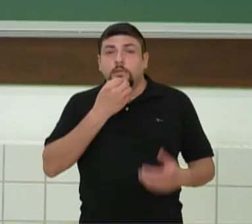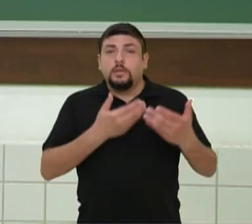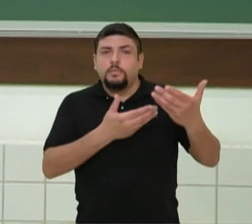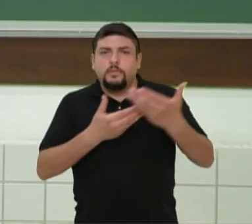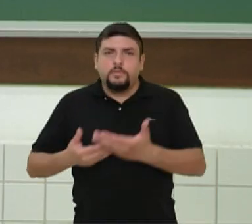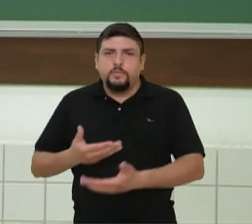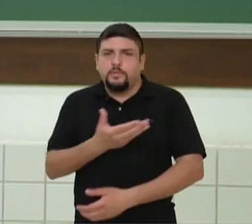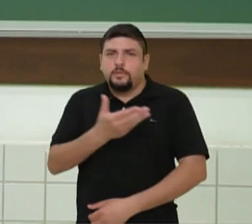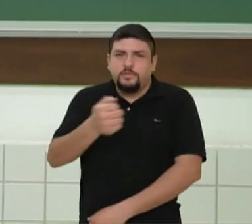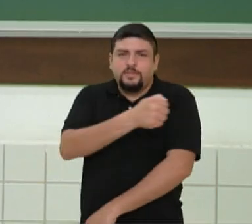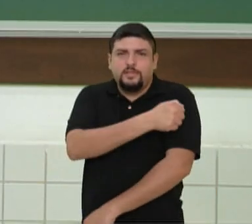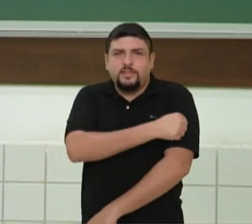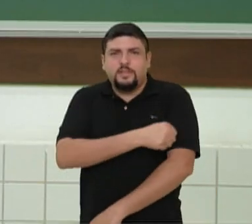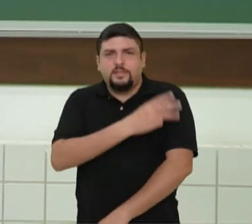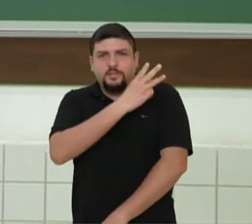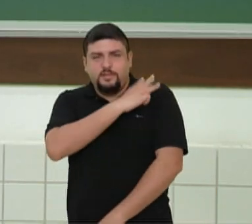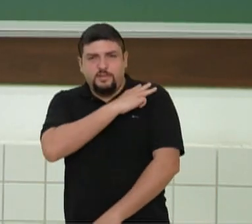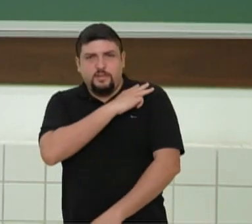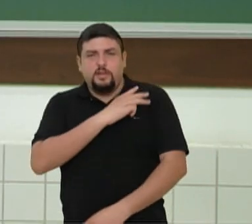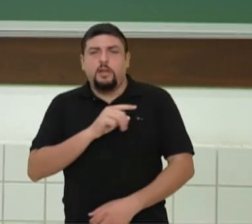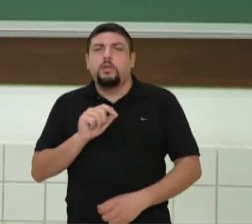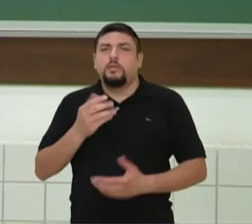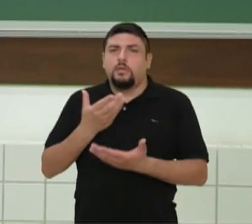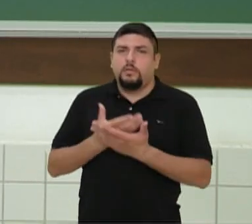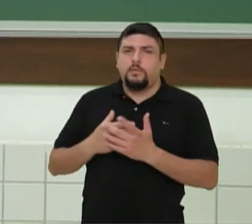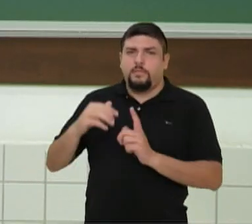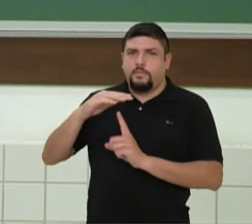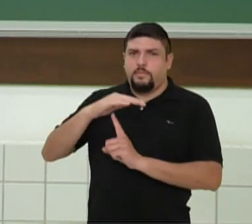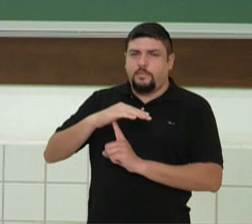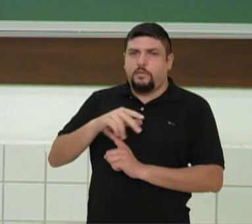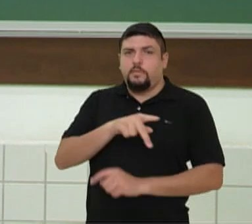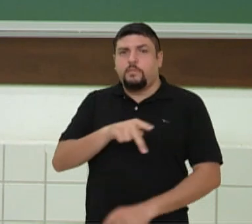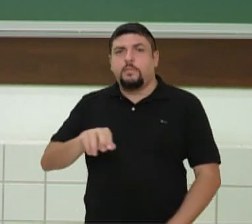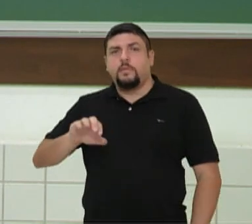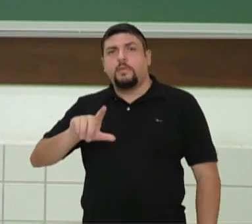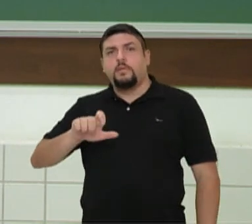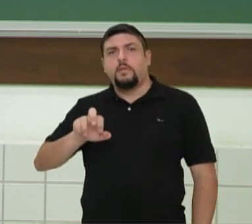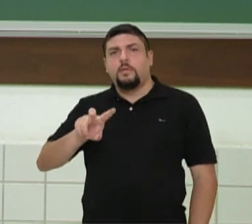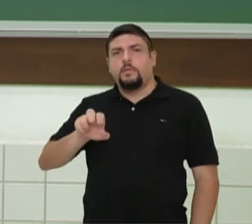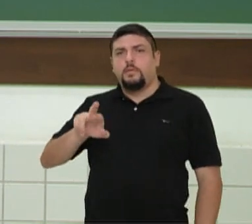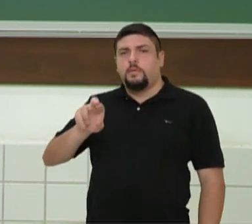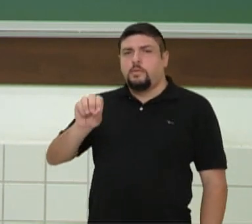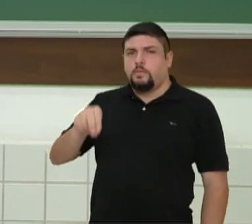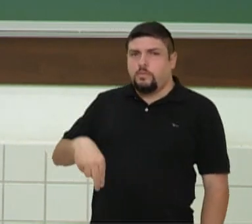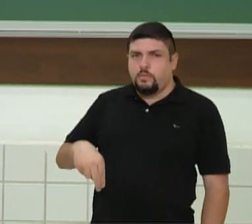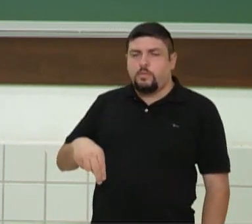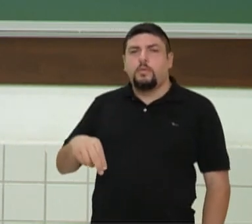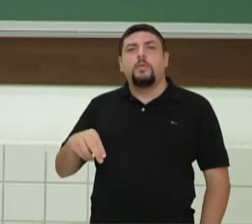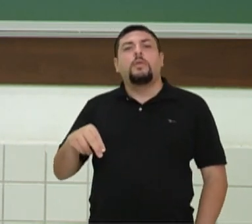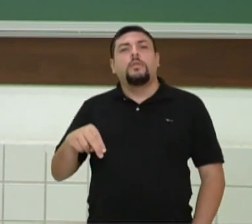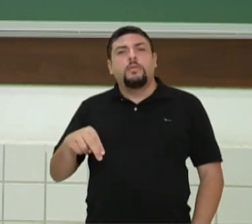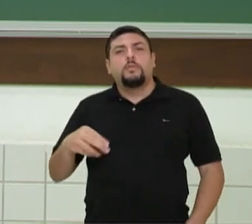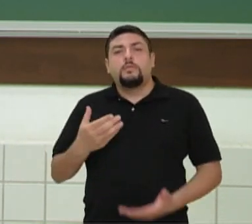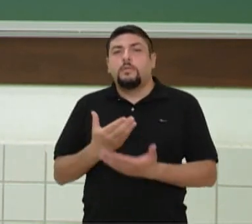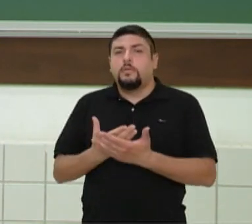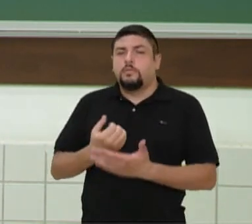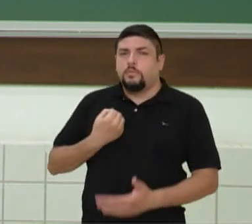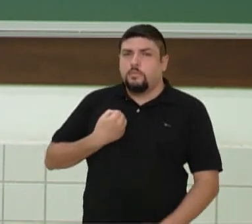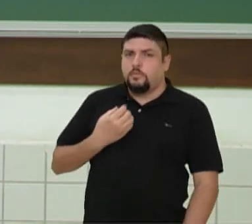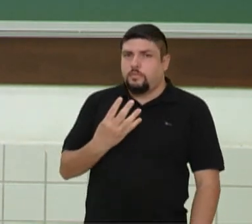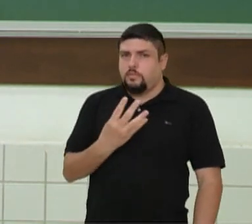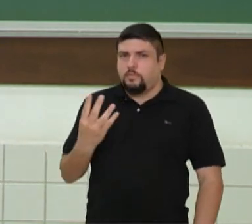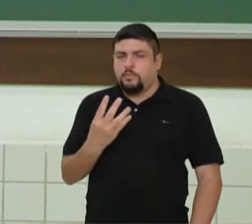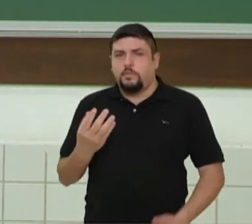Bem-vindos, alunos da terceira série, ao Aula Paraná. Eu sou o professor Cleverton, esta é a aula número 44 de História. Nessa aula,